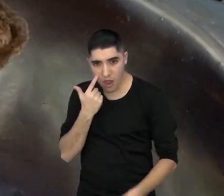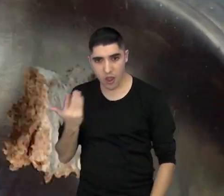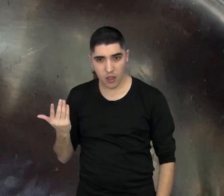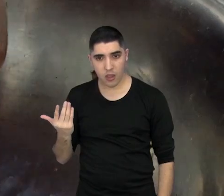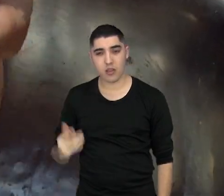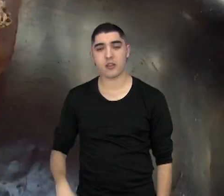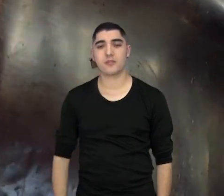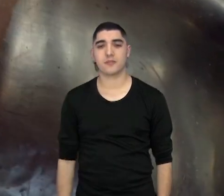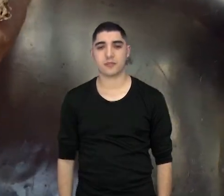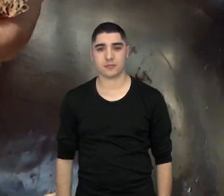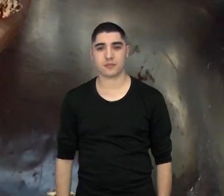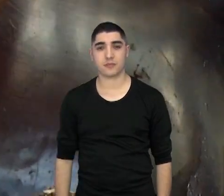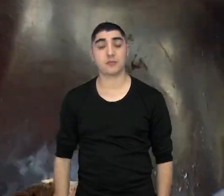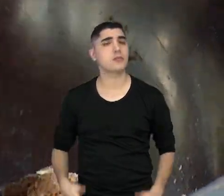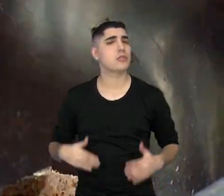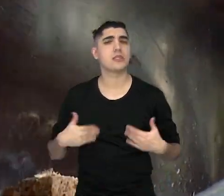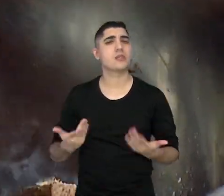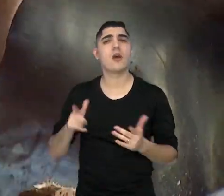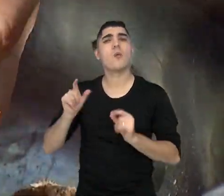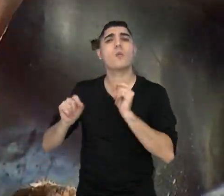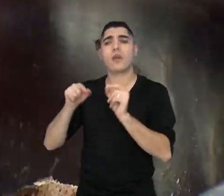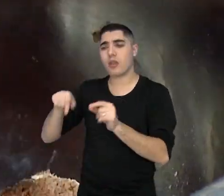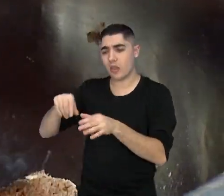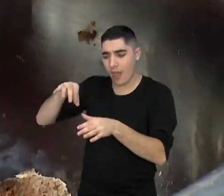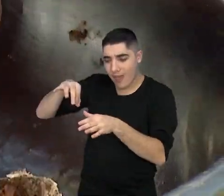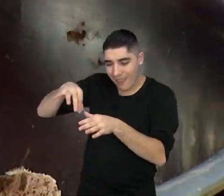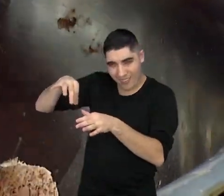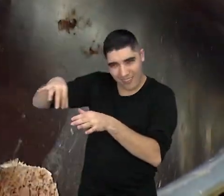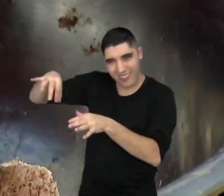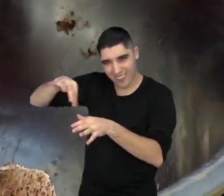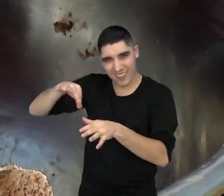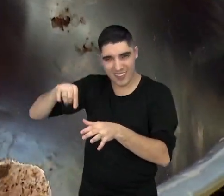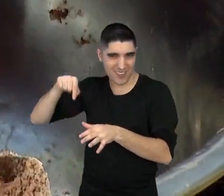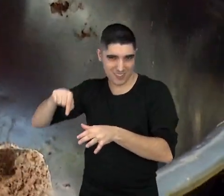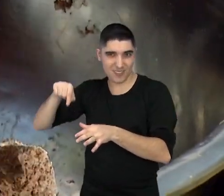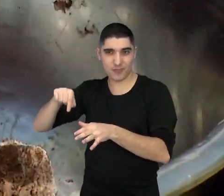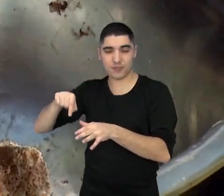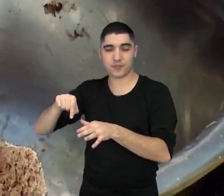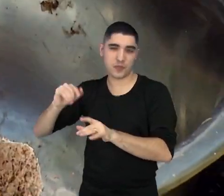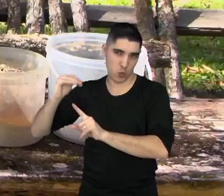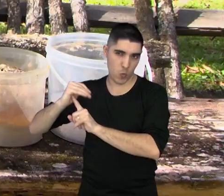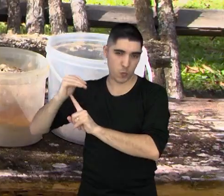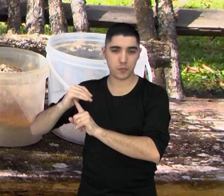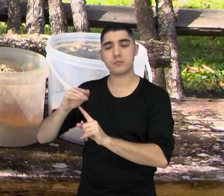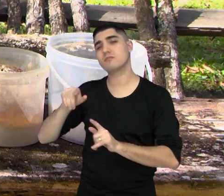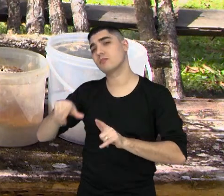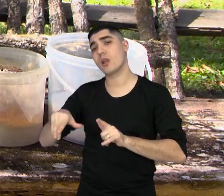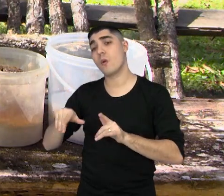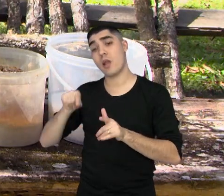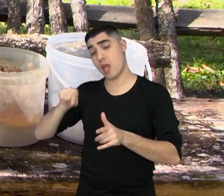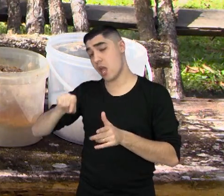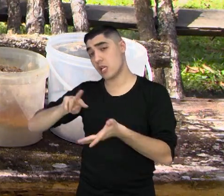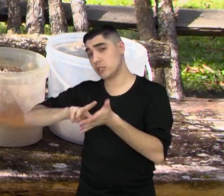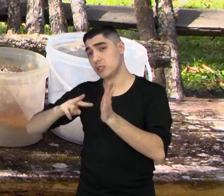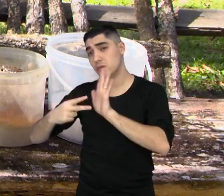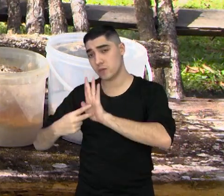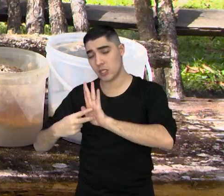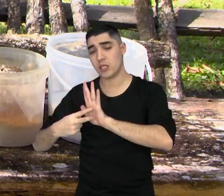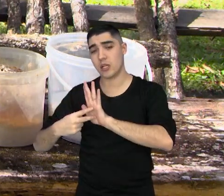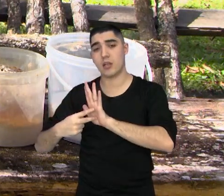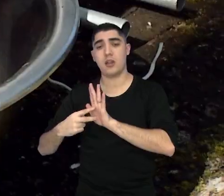tá? É serragem. Então, o que é a semente de cogumelo, nesse caso do shiitake? Nada mais do